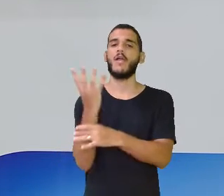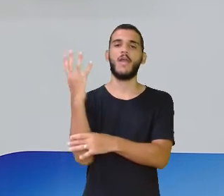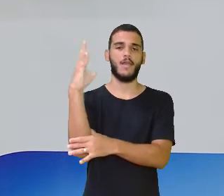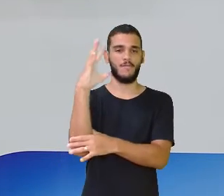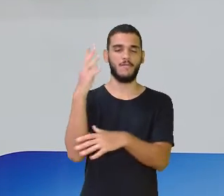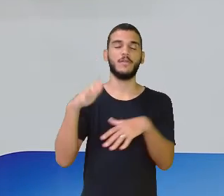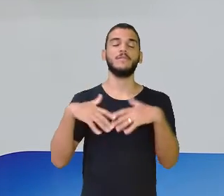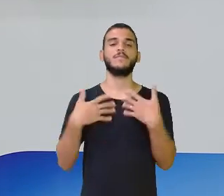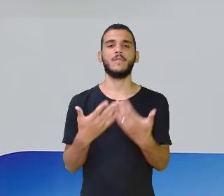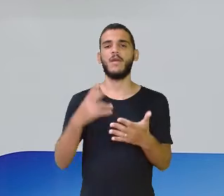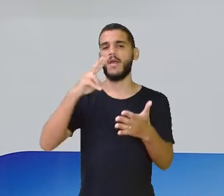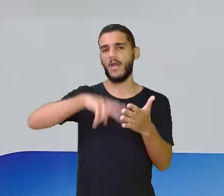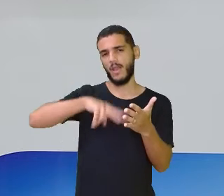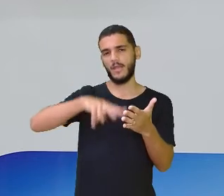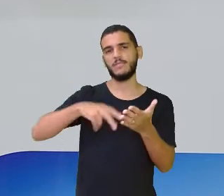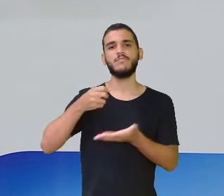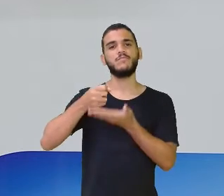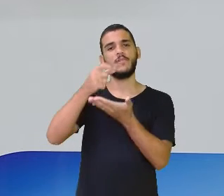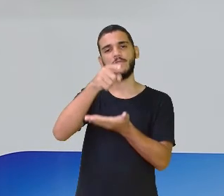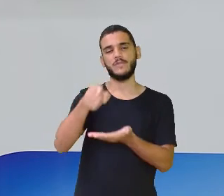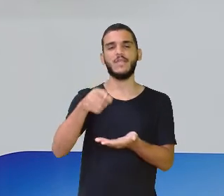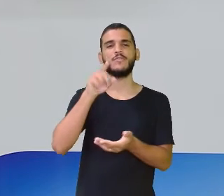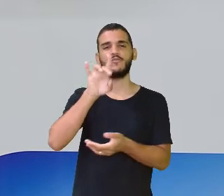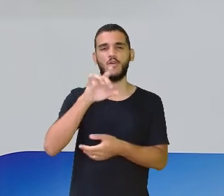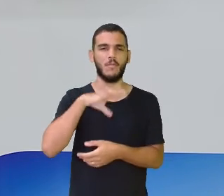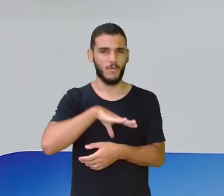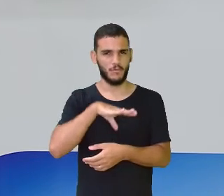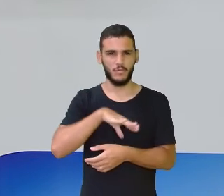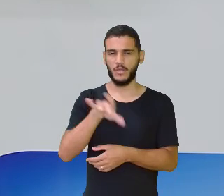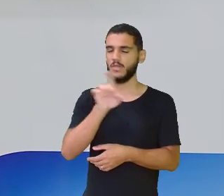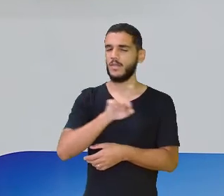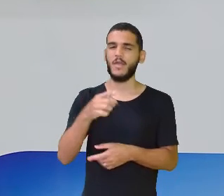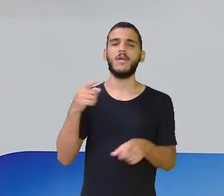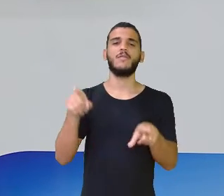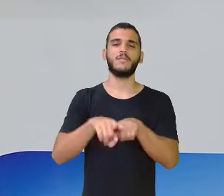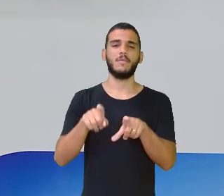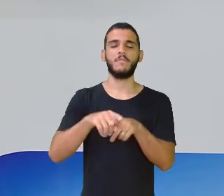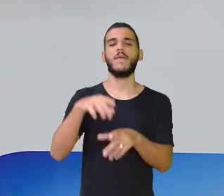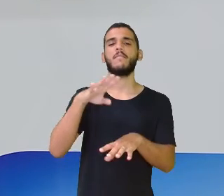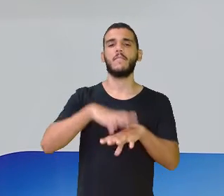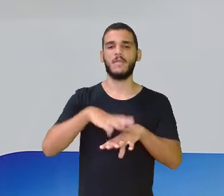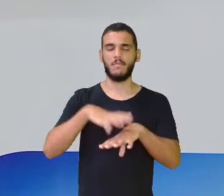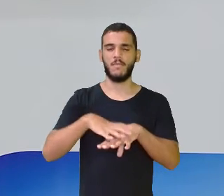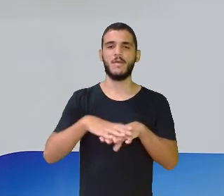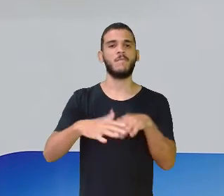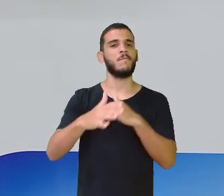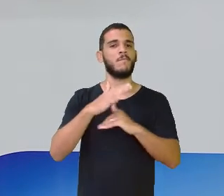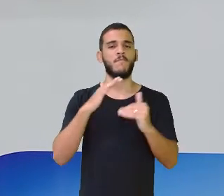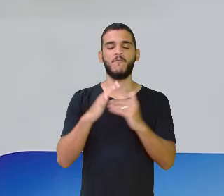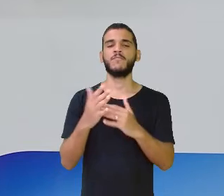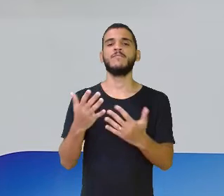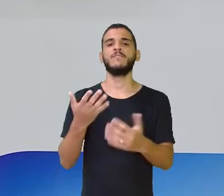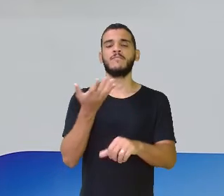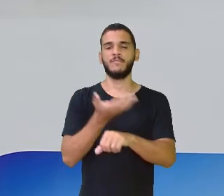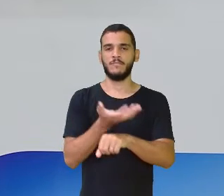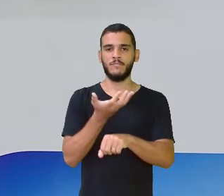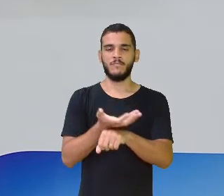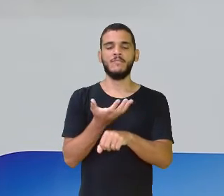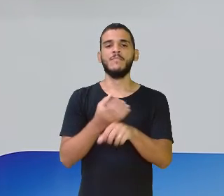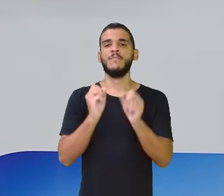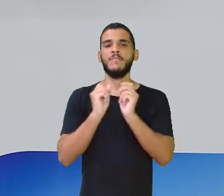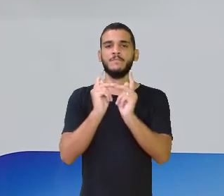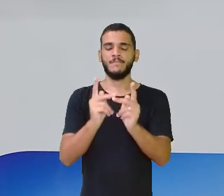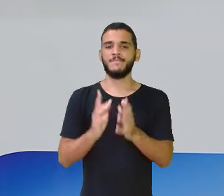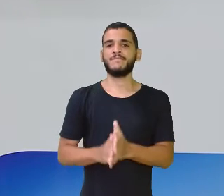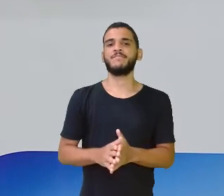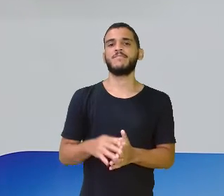vocês não só em língua portuguesa, mas em matemática também. em todas as matérias. Não é só essa,